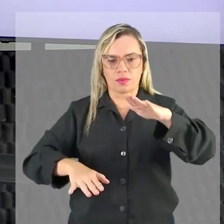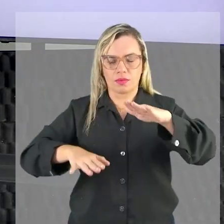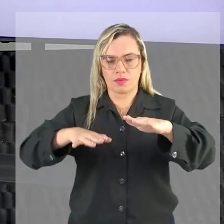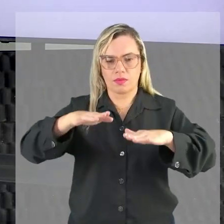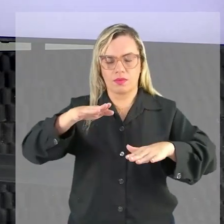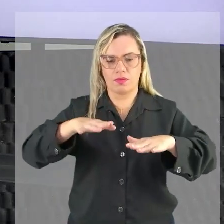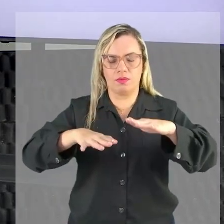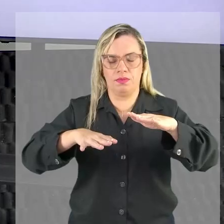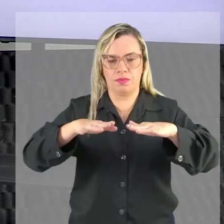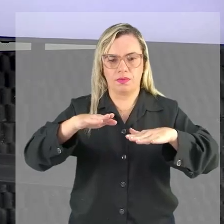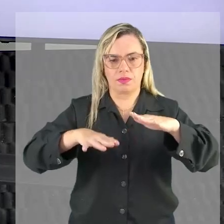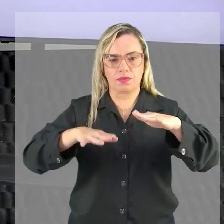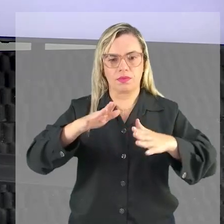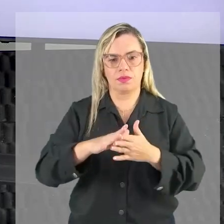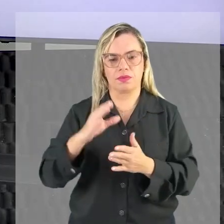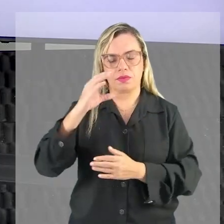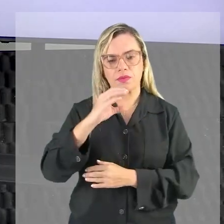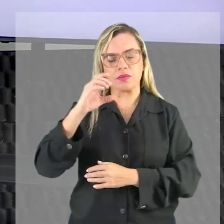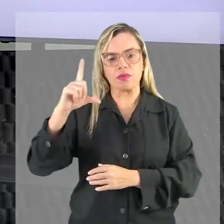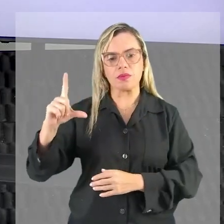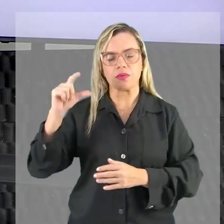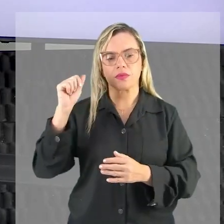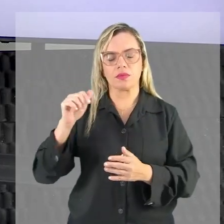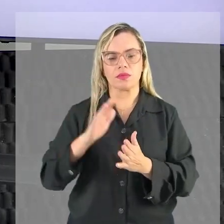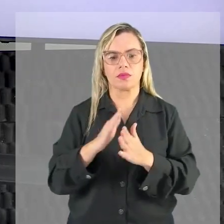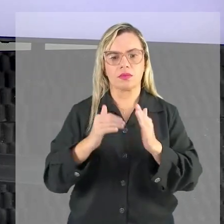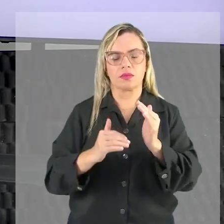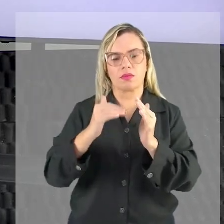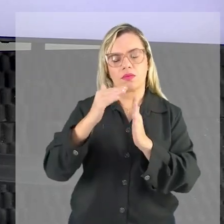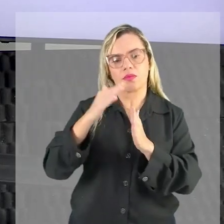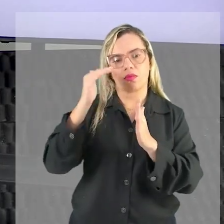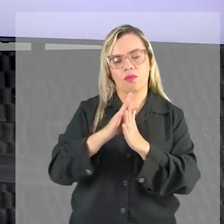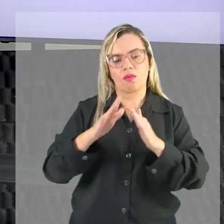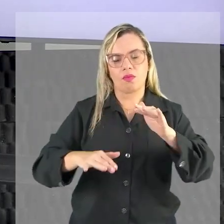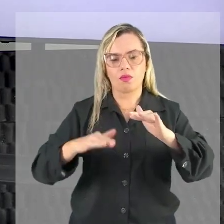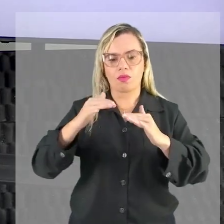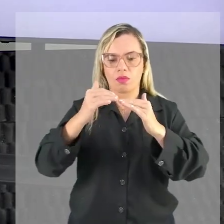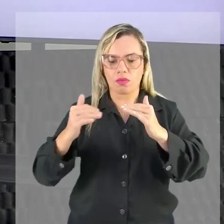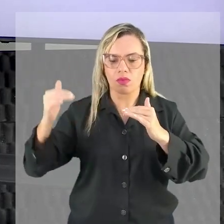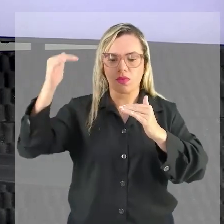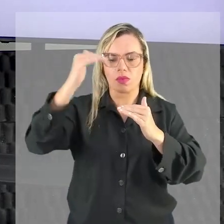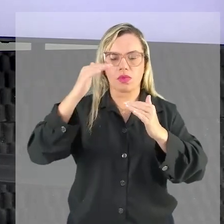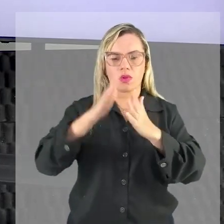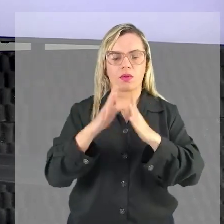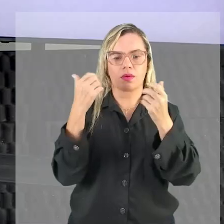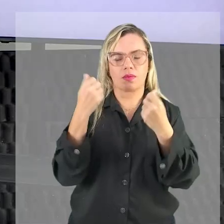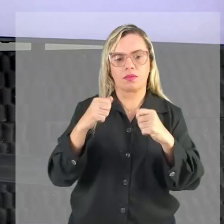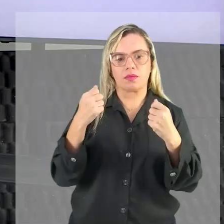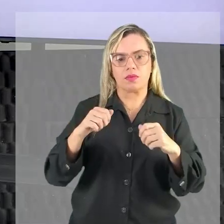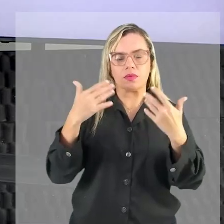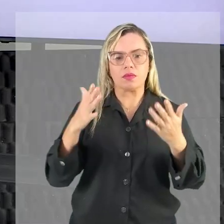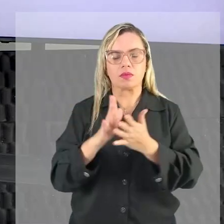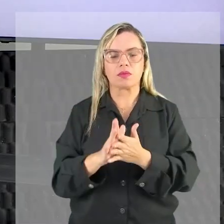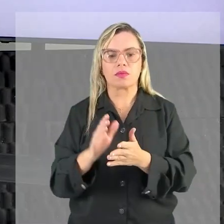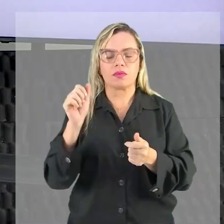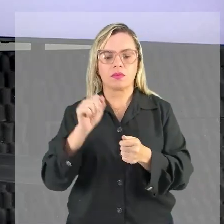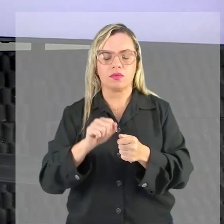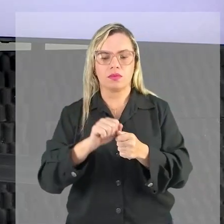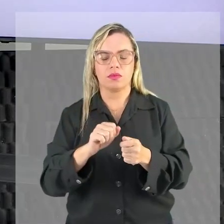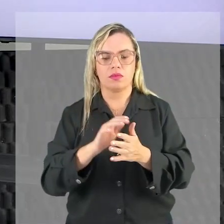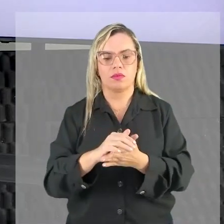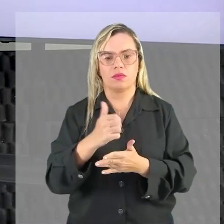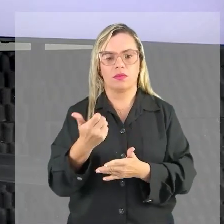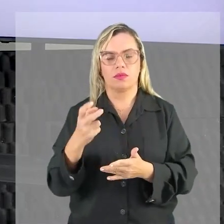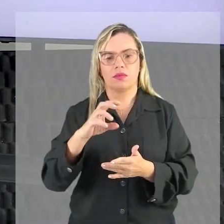ter lá as classificações: intensidade leve, moderada e intensa. Então ele precisa fazer de 150